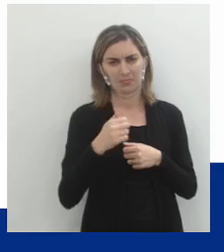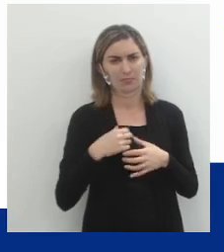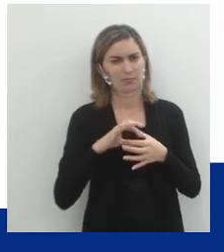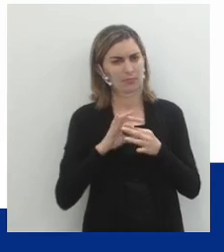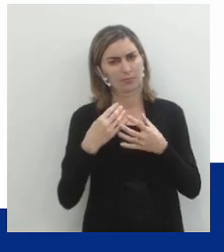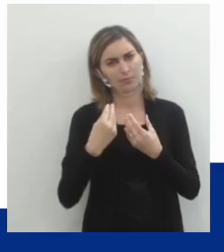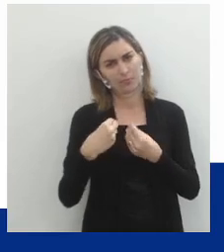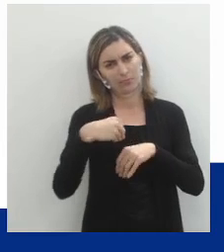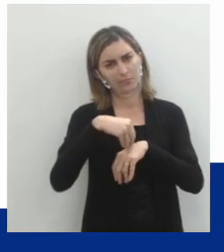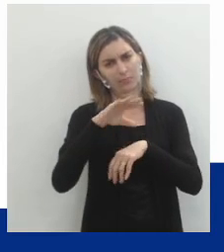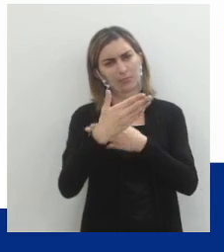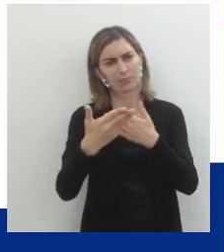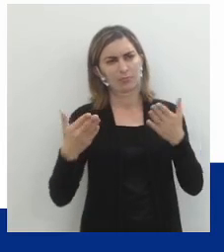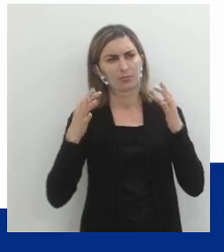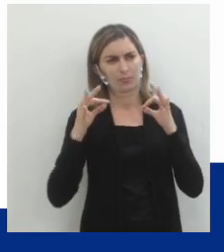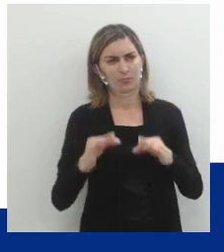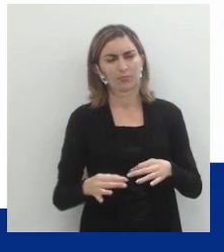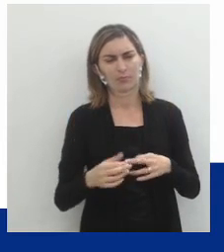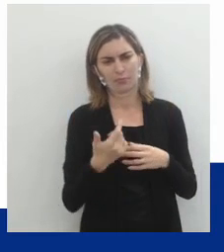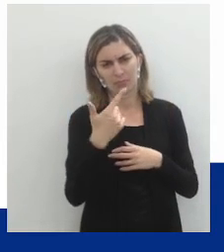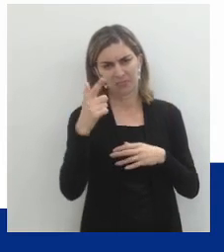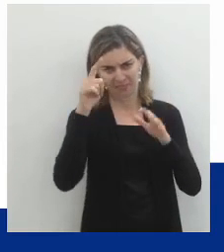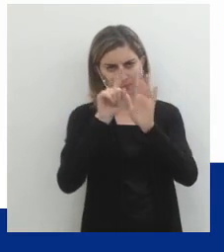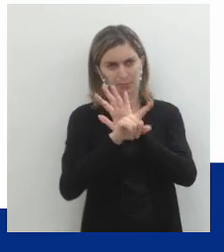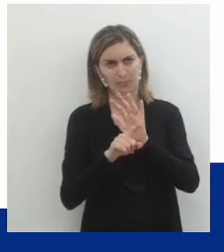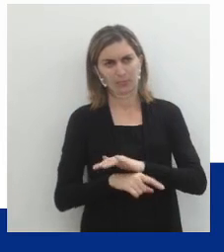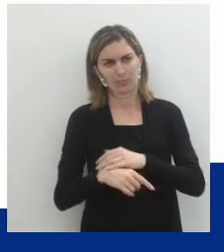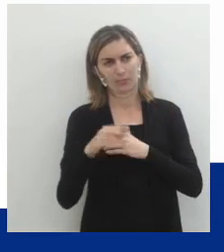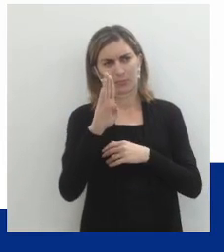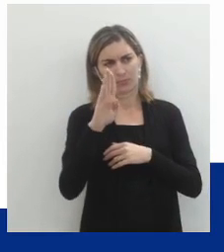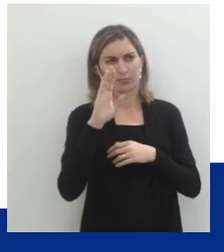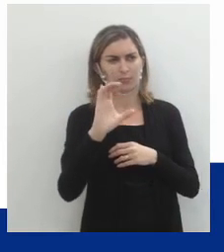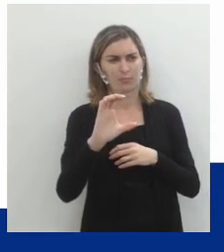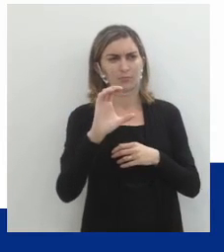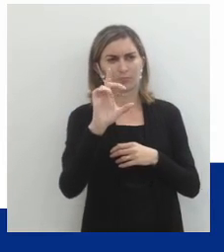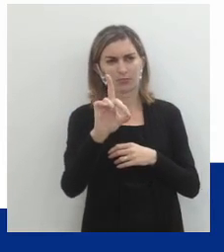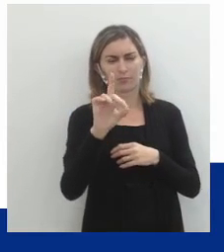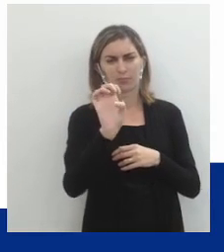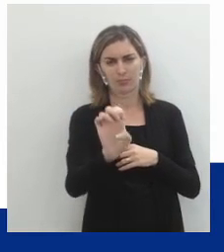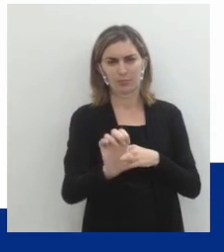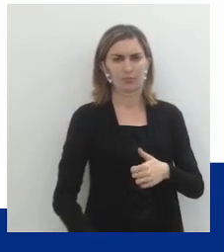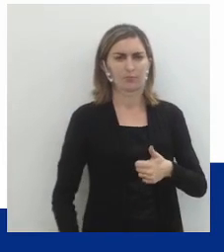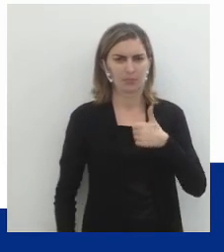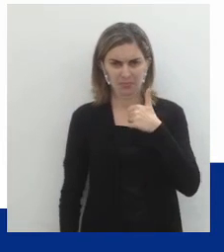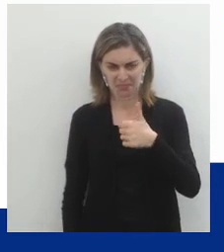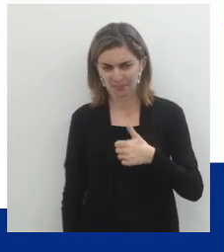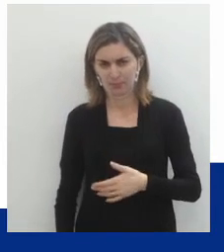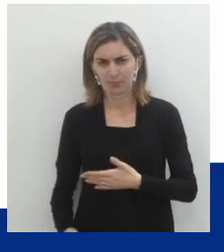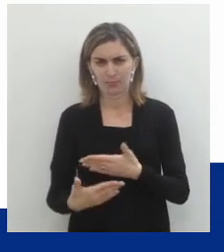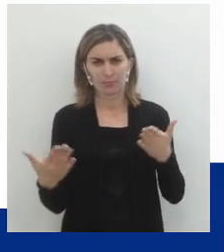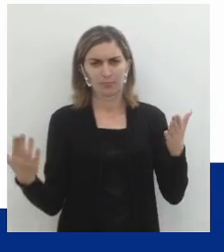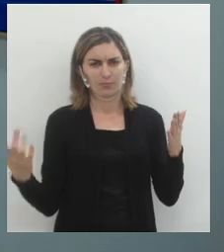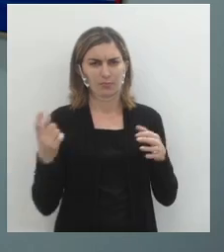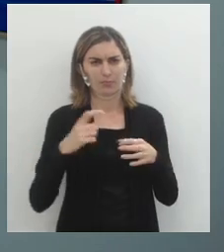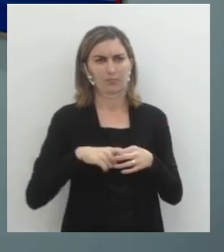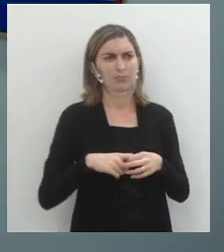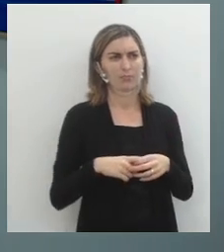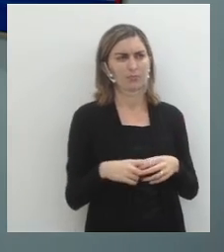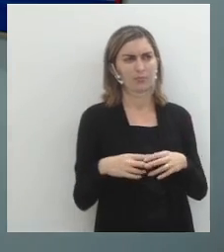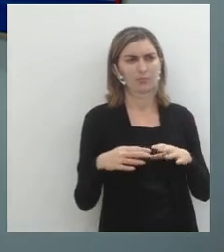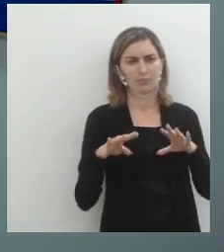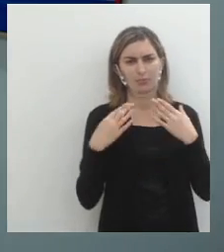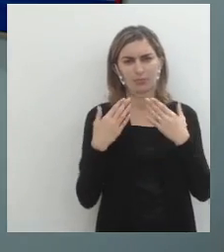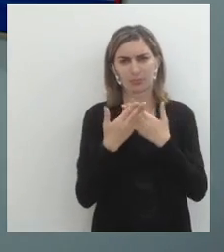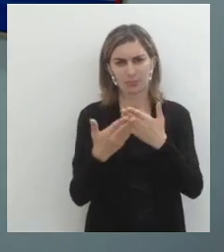deixo para vocês, galera, exatamente as outras alternativas, letra B, letra C, letra D e letra E. Mas, Robertão, corta para mim.